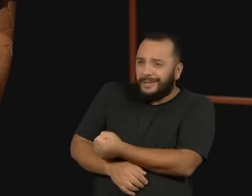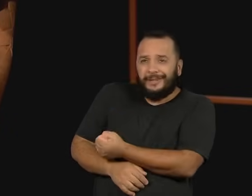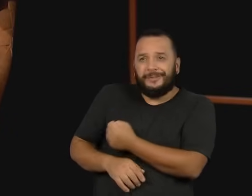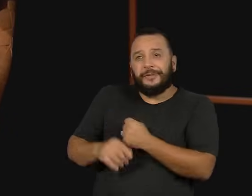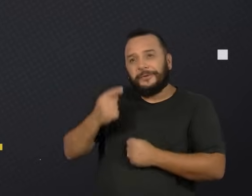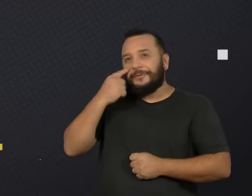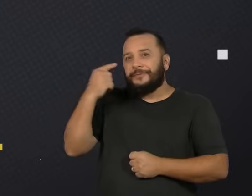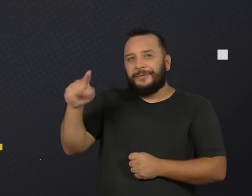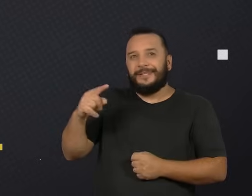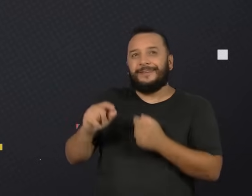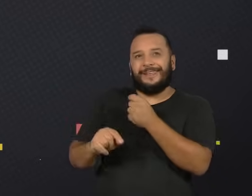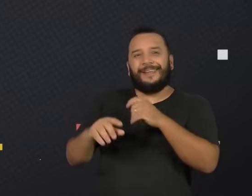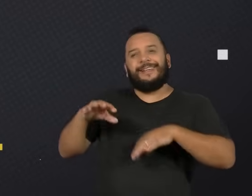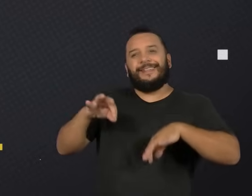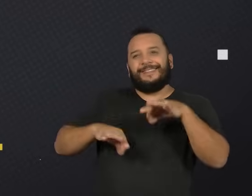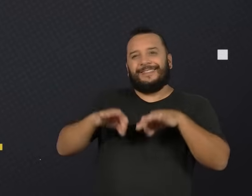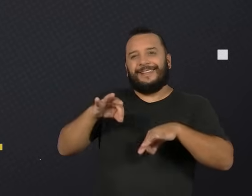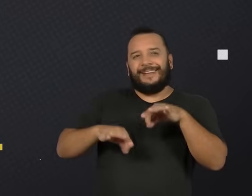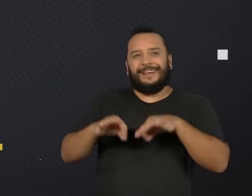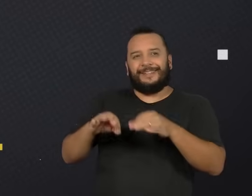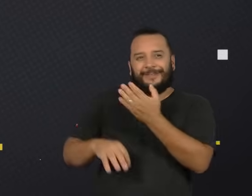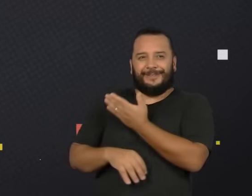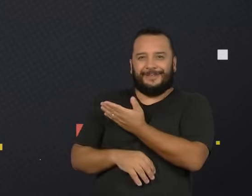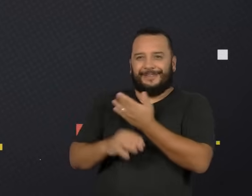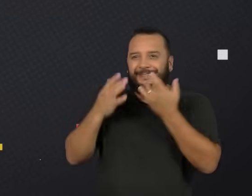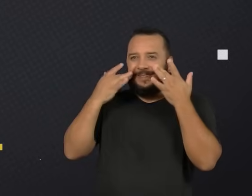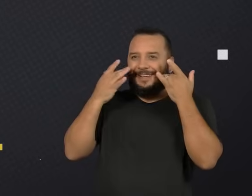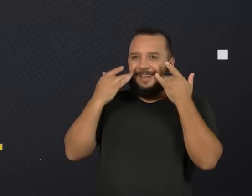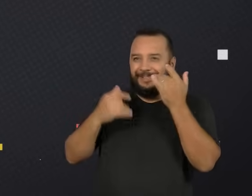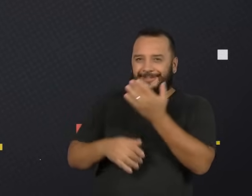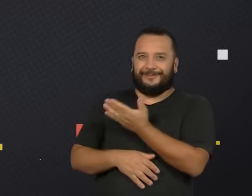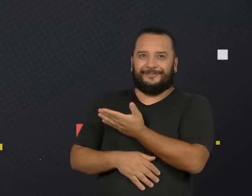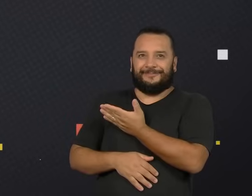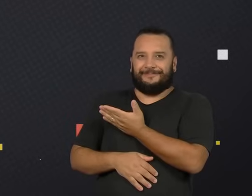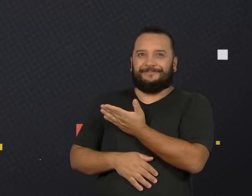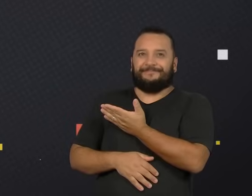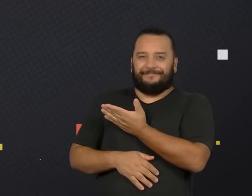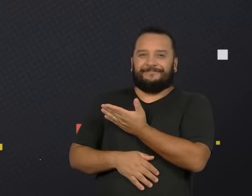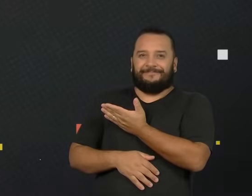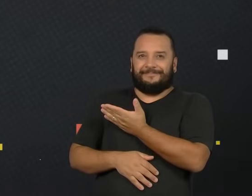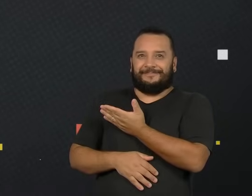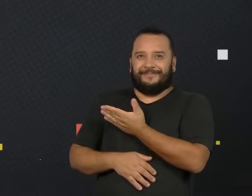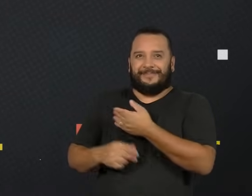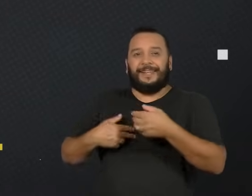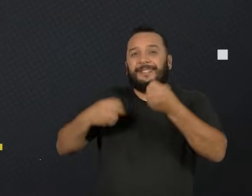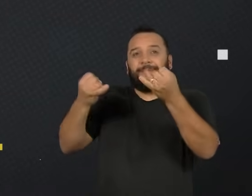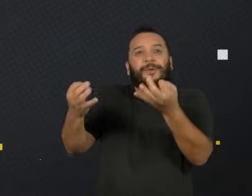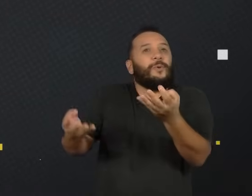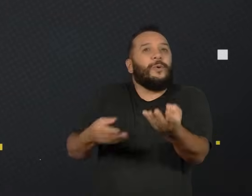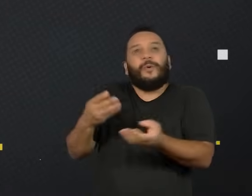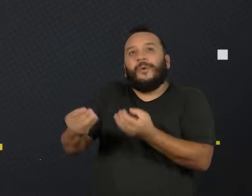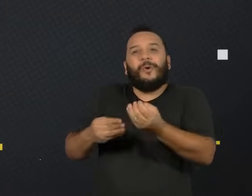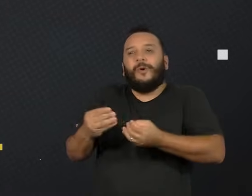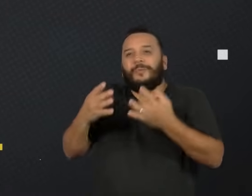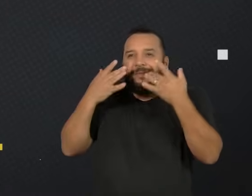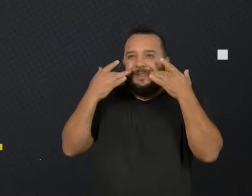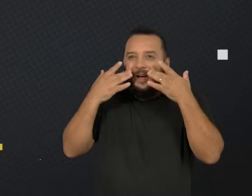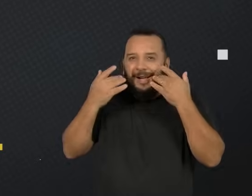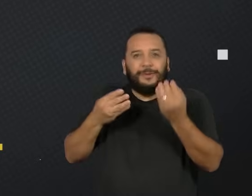e a construção, né? Aquilo já estava num processo. E aí ele descreveu o que seria aquele teatro,